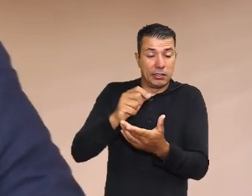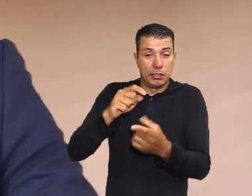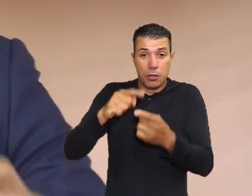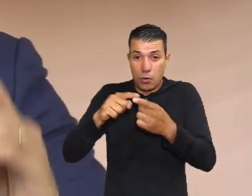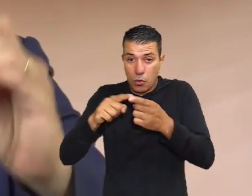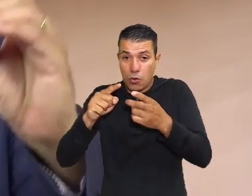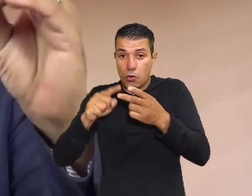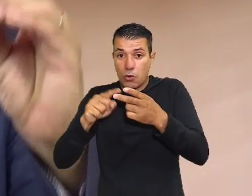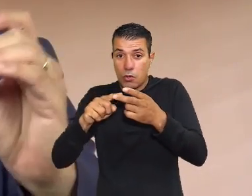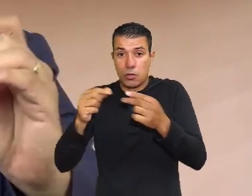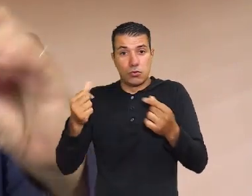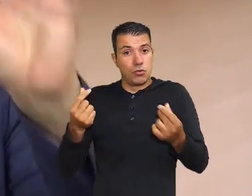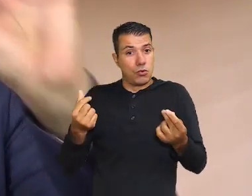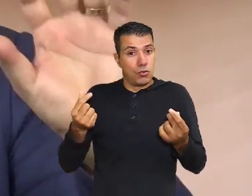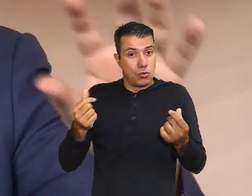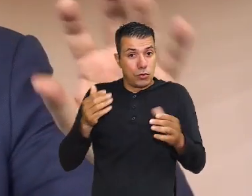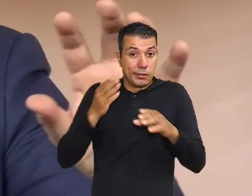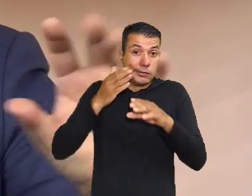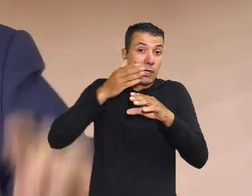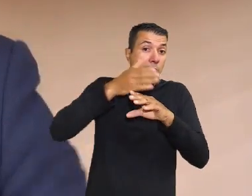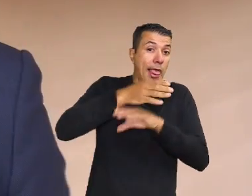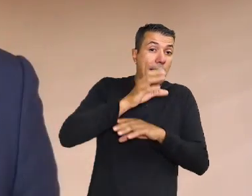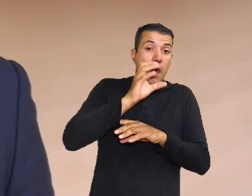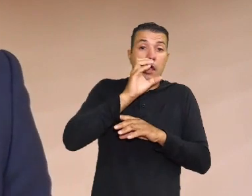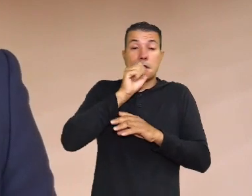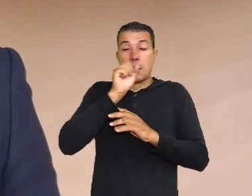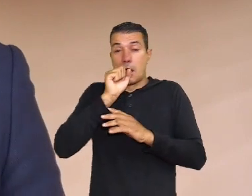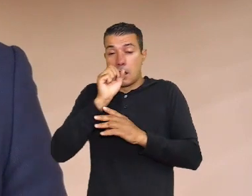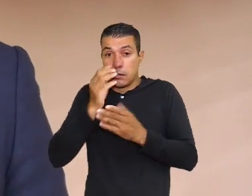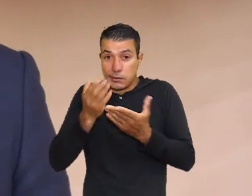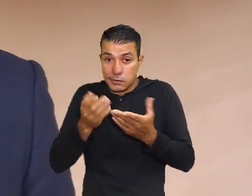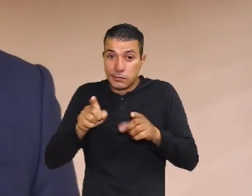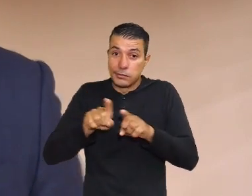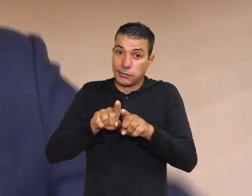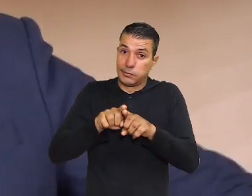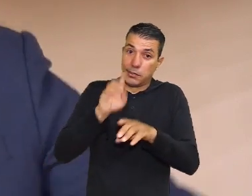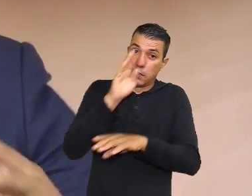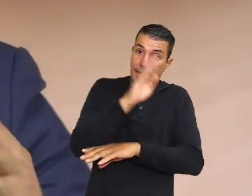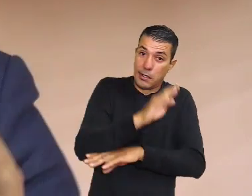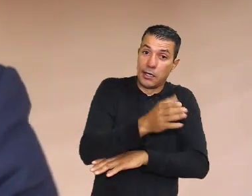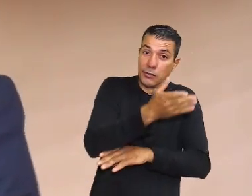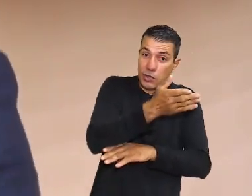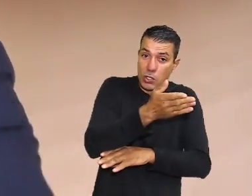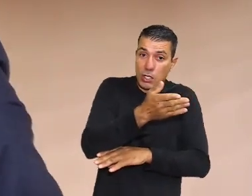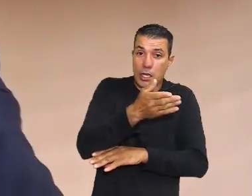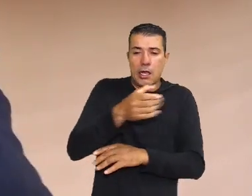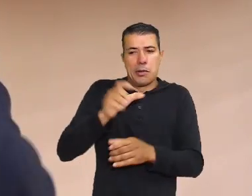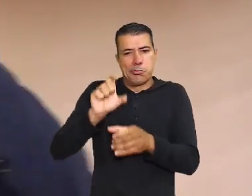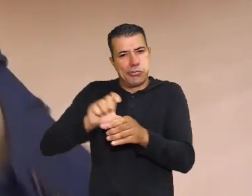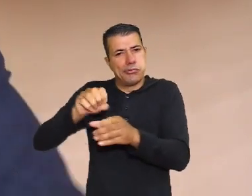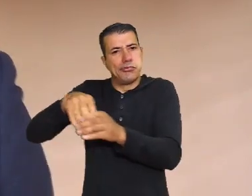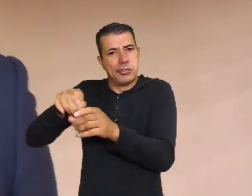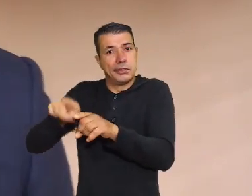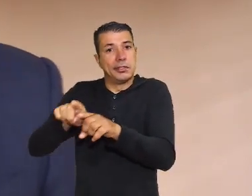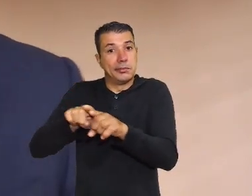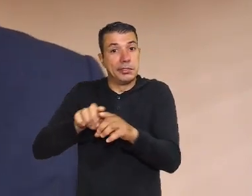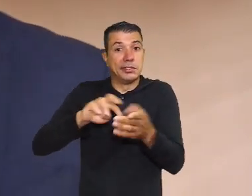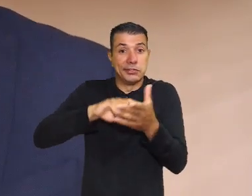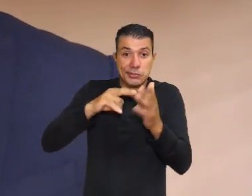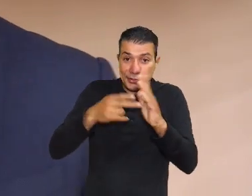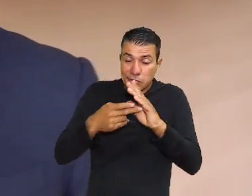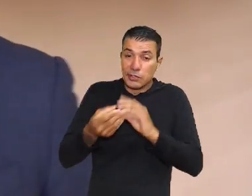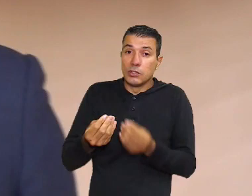os tesoureiros das igrejas, que são responsáveis por esses assuntos, que já designaram alguma maneira especial para que isso aconteça